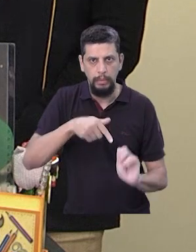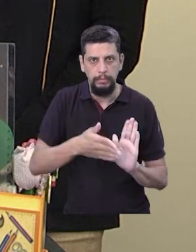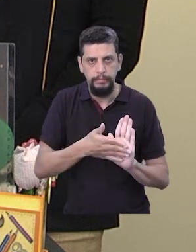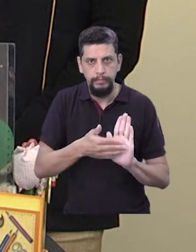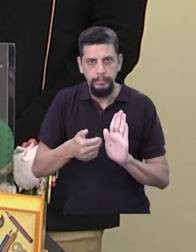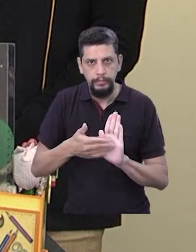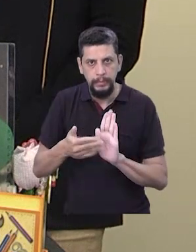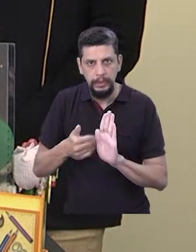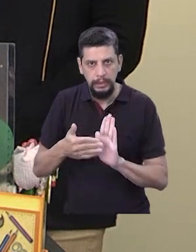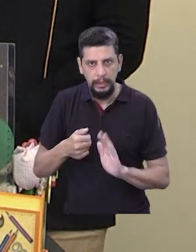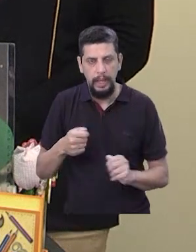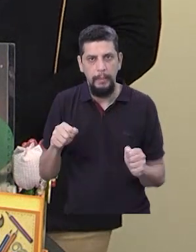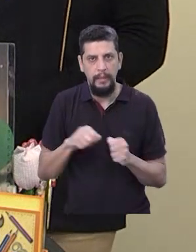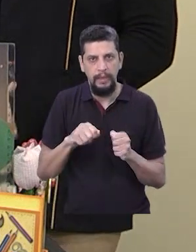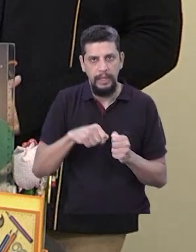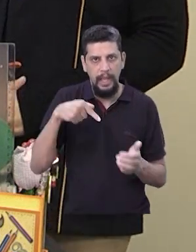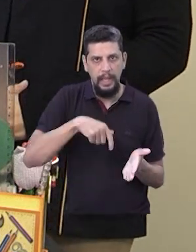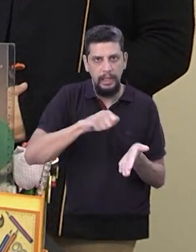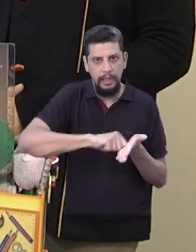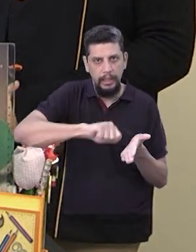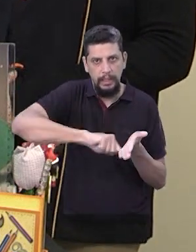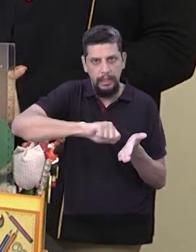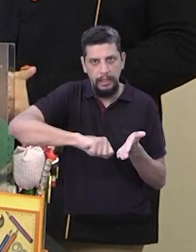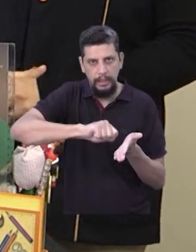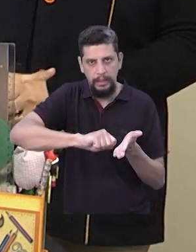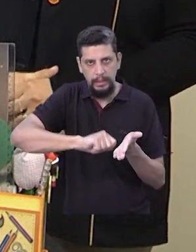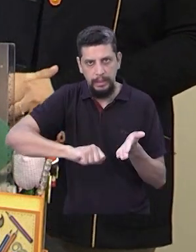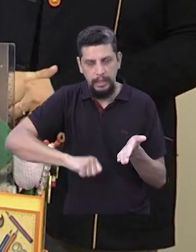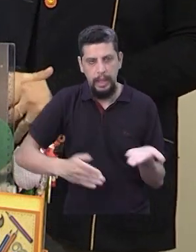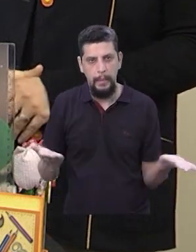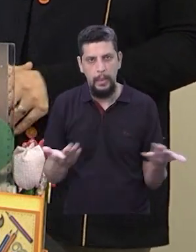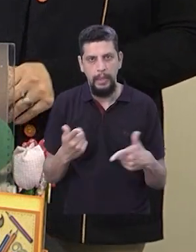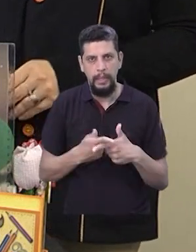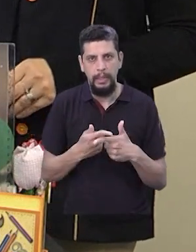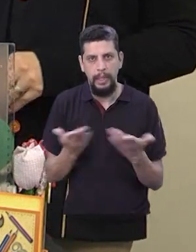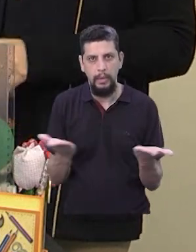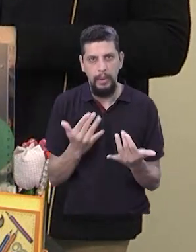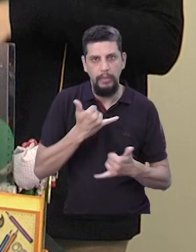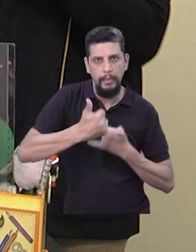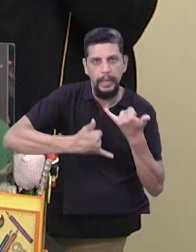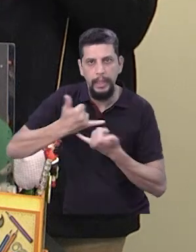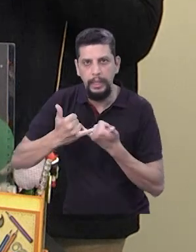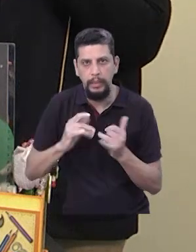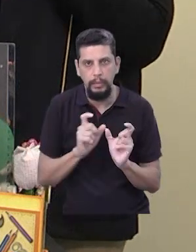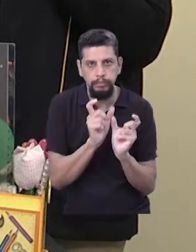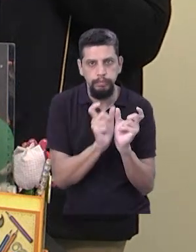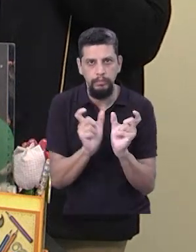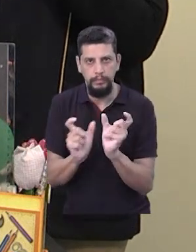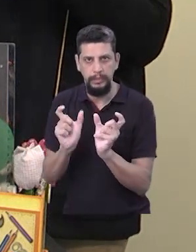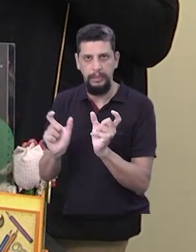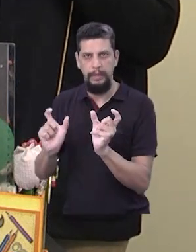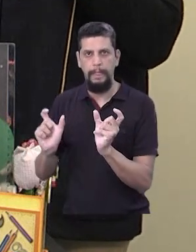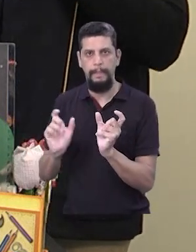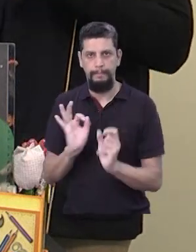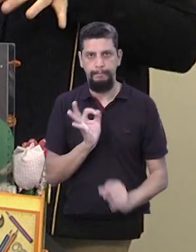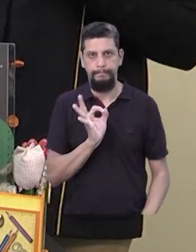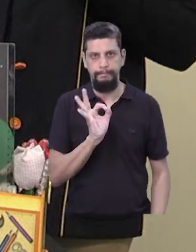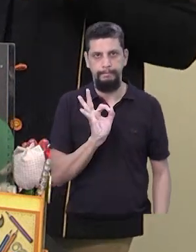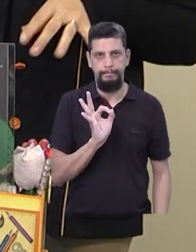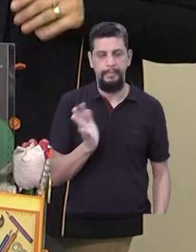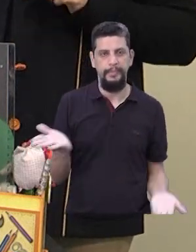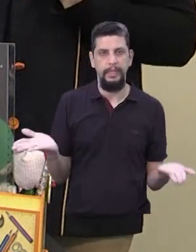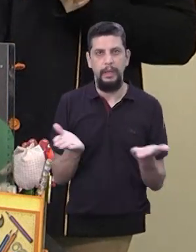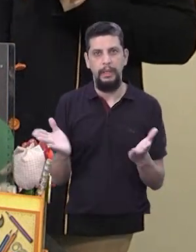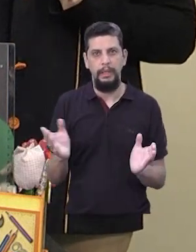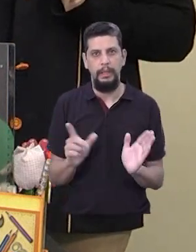ele fica lá na palavra. Ah, mas para nós fazermos essa atividade, a gente precisa tirar a sílaba. Porque a gente vai brincar com as sílabas. E não isso. São todas as